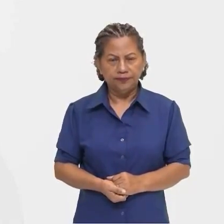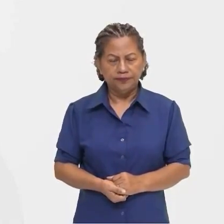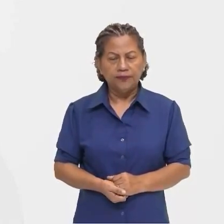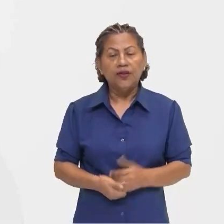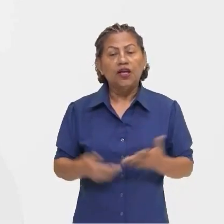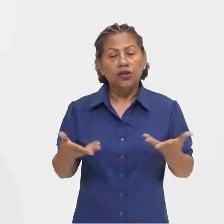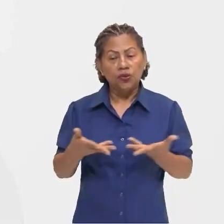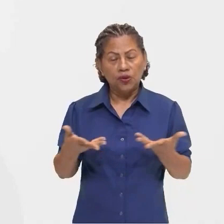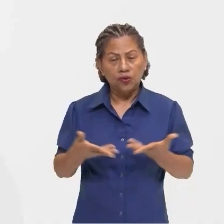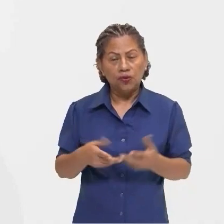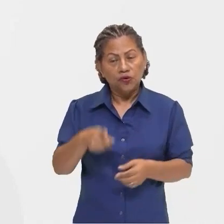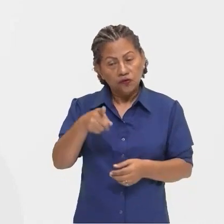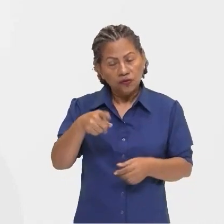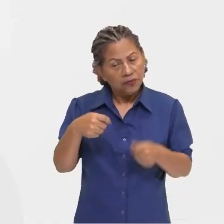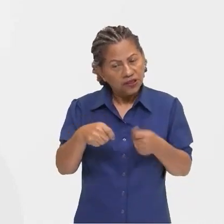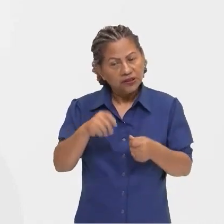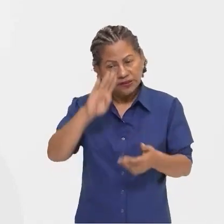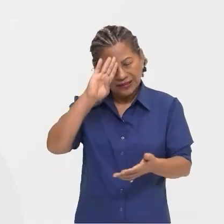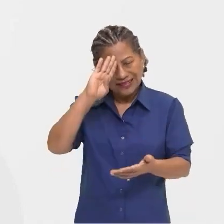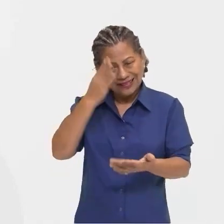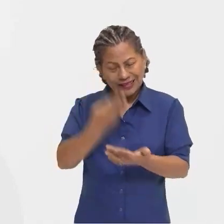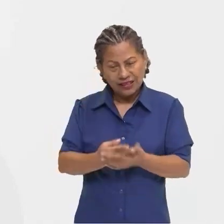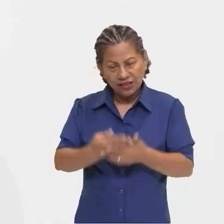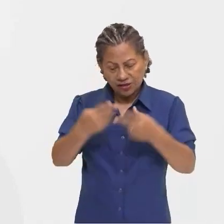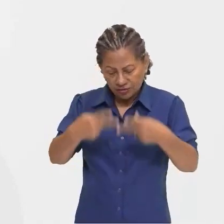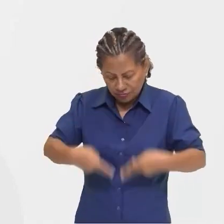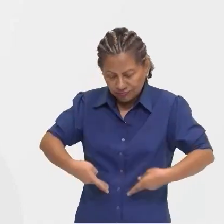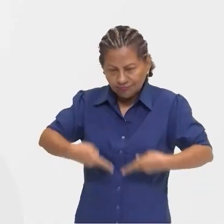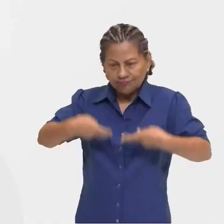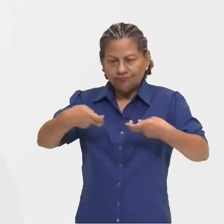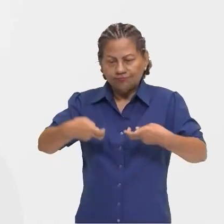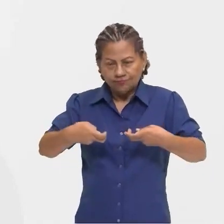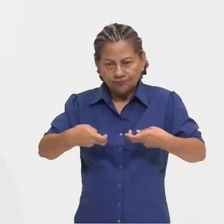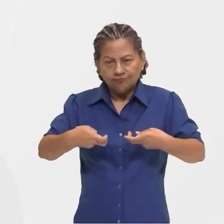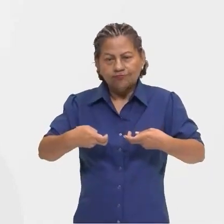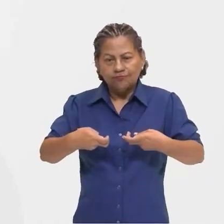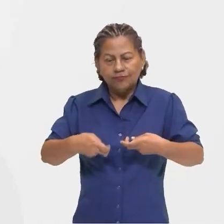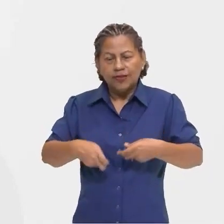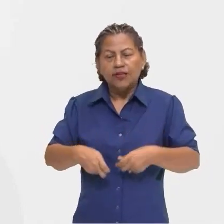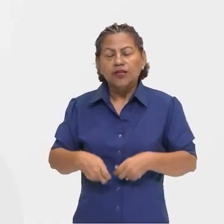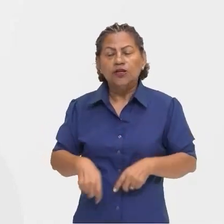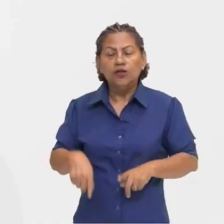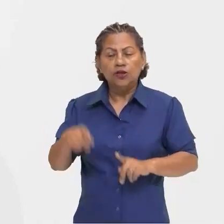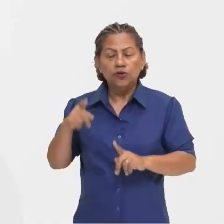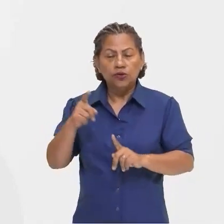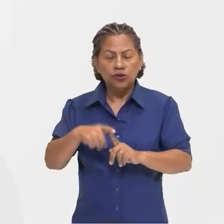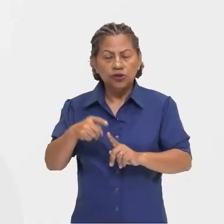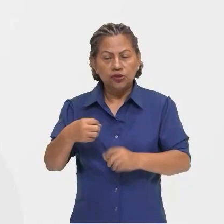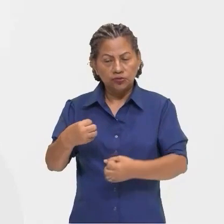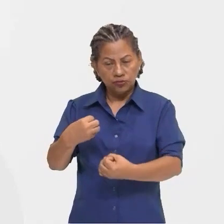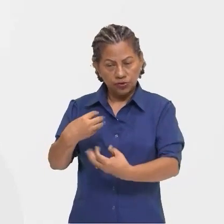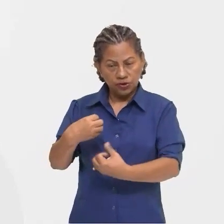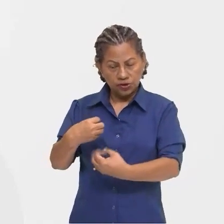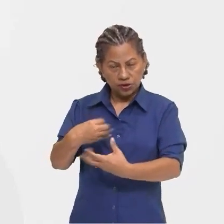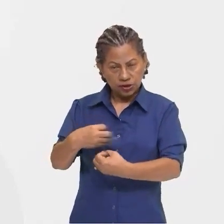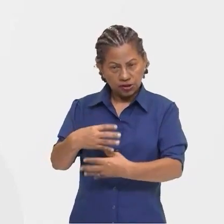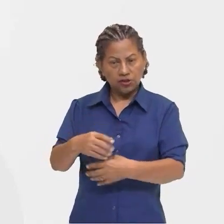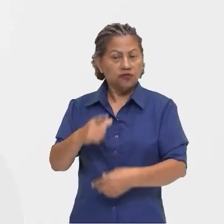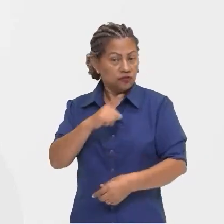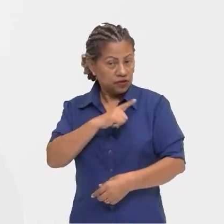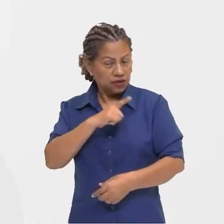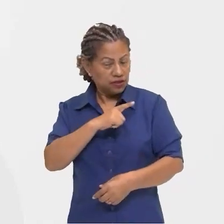Bem, agora você tem que acreditar em você e na educação que você recebe. No seu talento, na sua dedicação